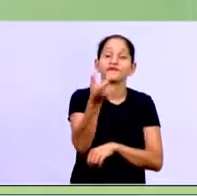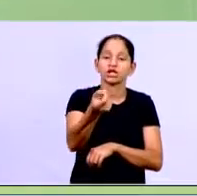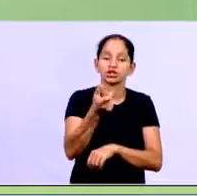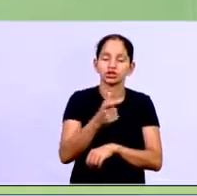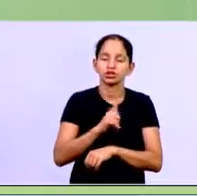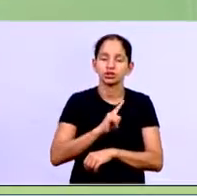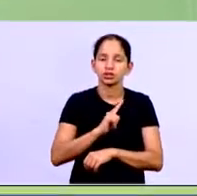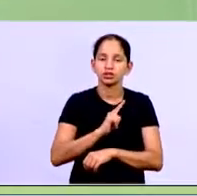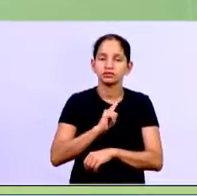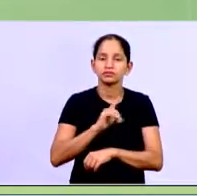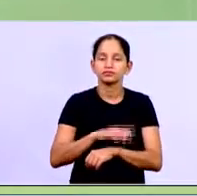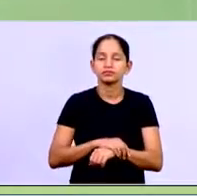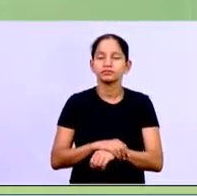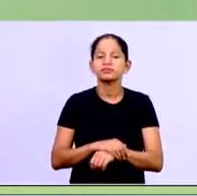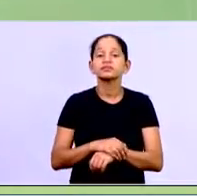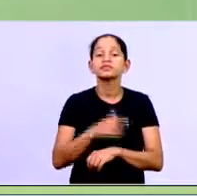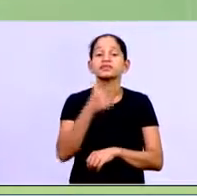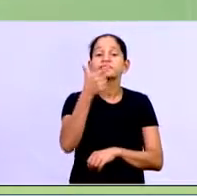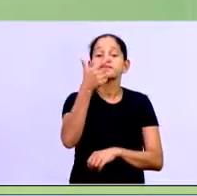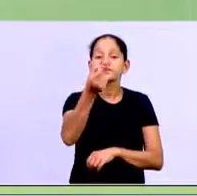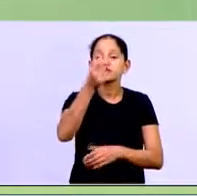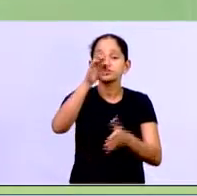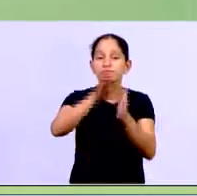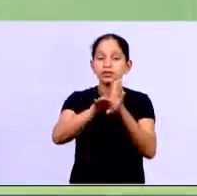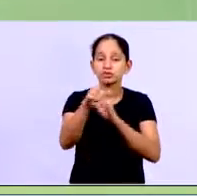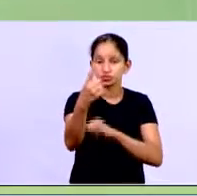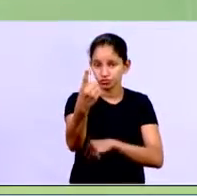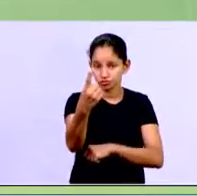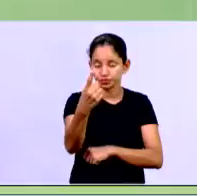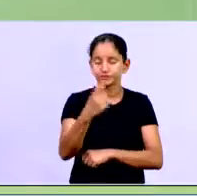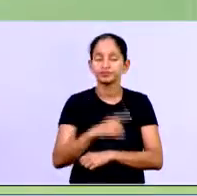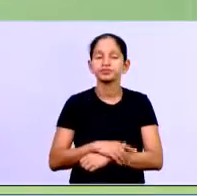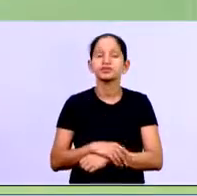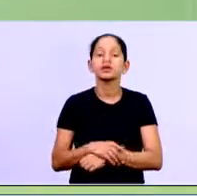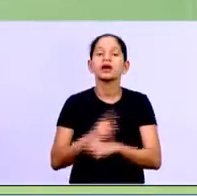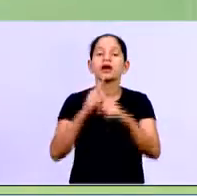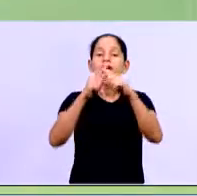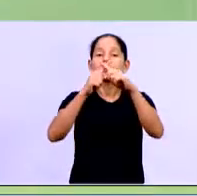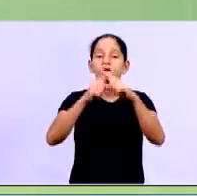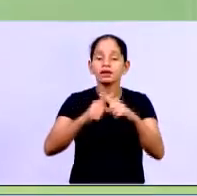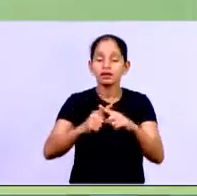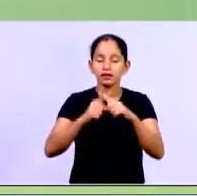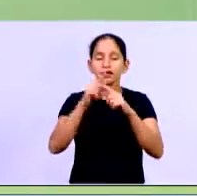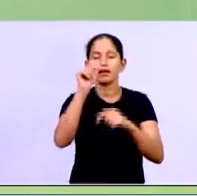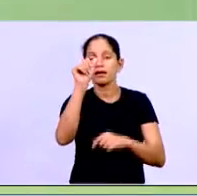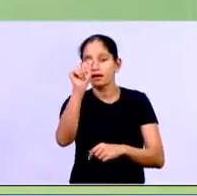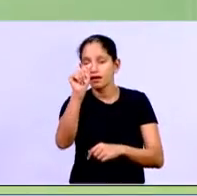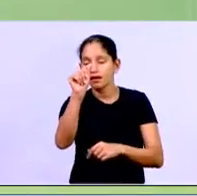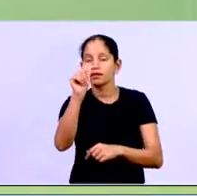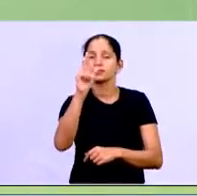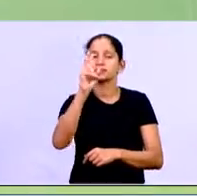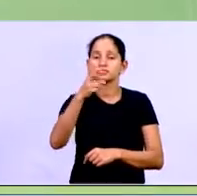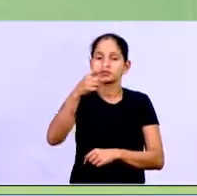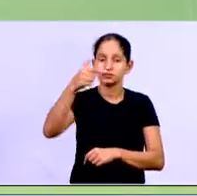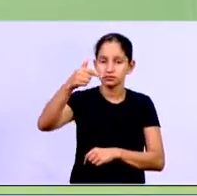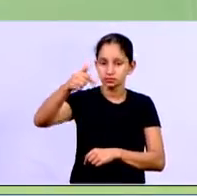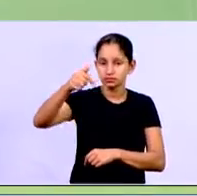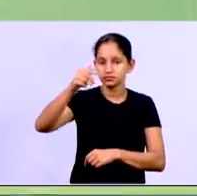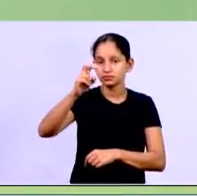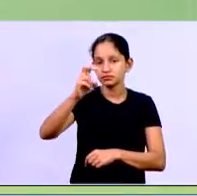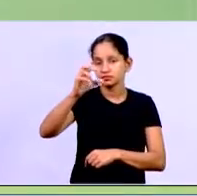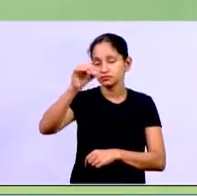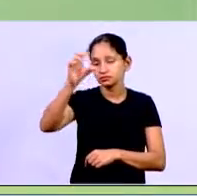aqui eu coloco 20 menos 1, fecha parênteses, que multiplica o A, que é a amortização,